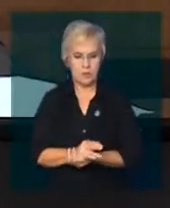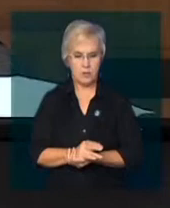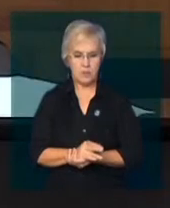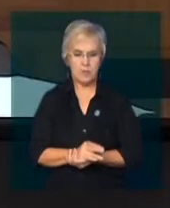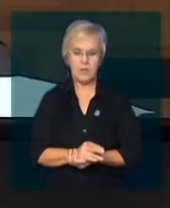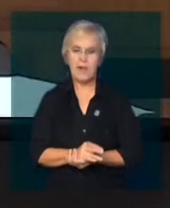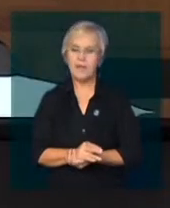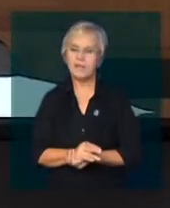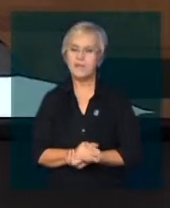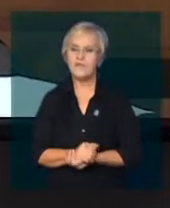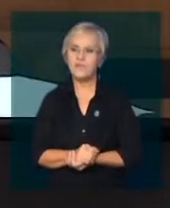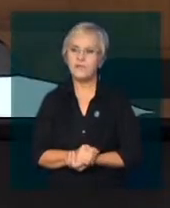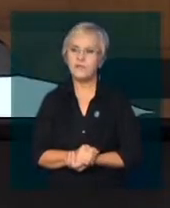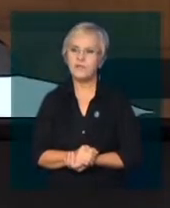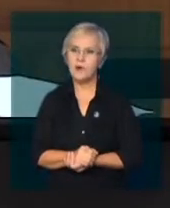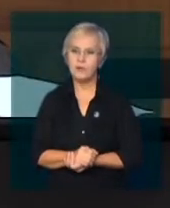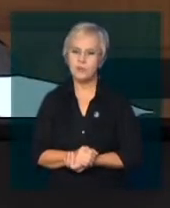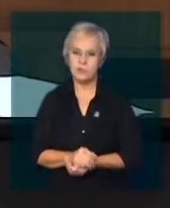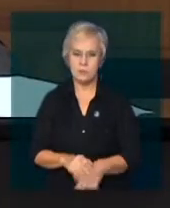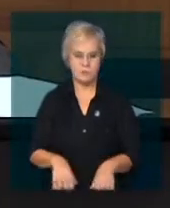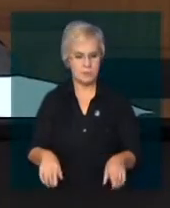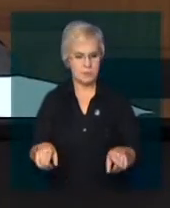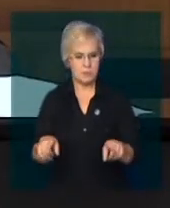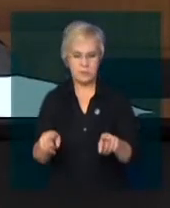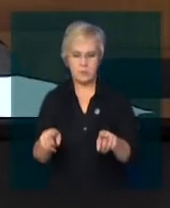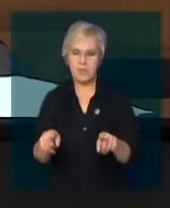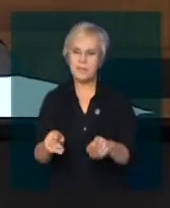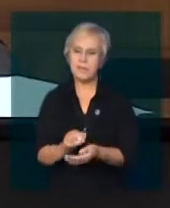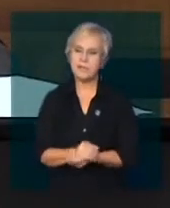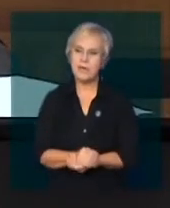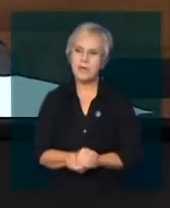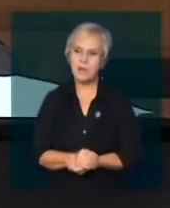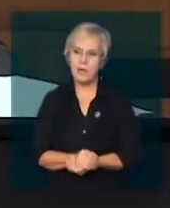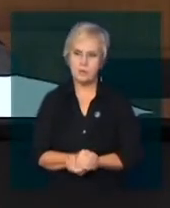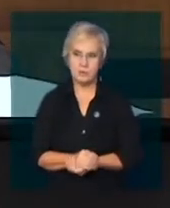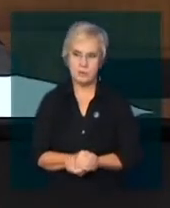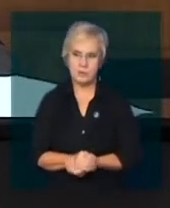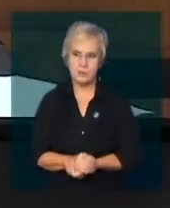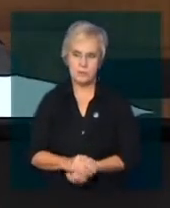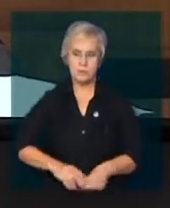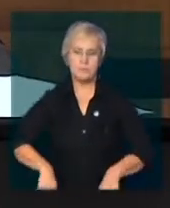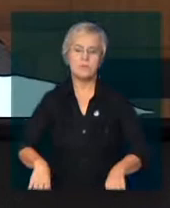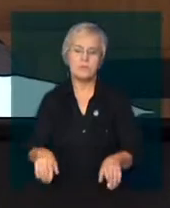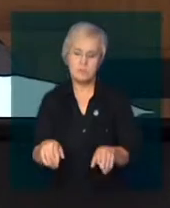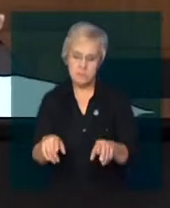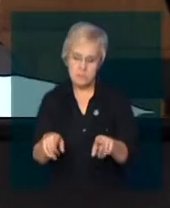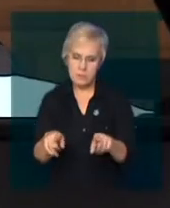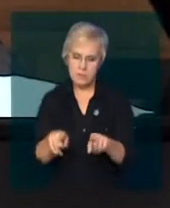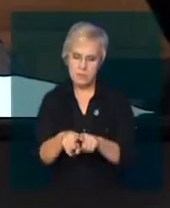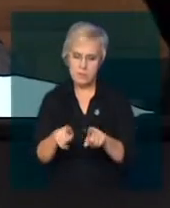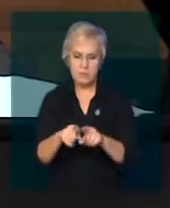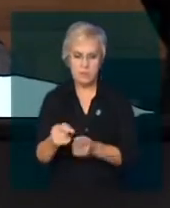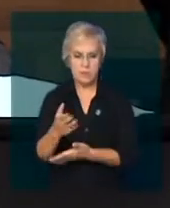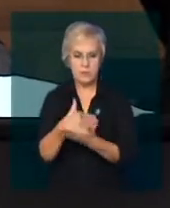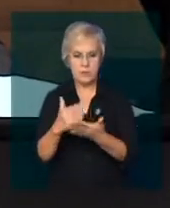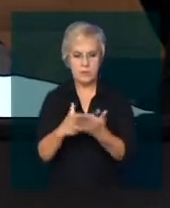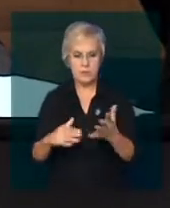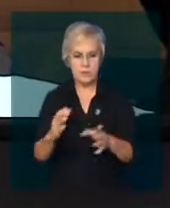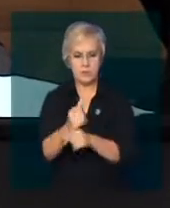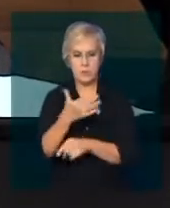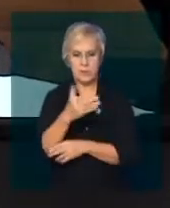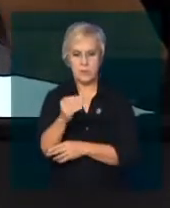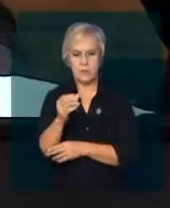forem pagos, a quantia de R$1 bilhão. Embora previsto no orçamento, a União, desse total, 100